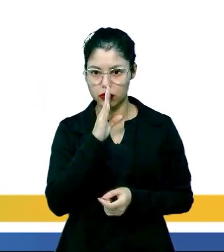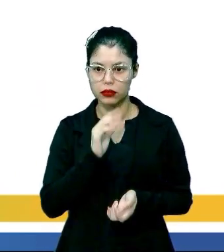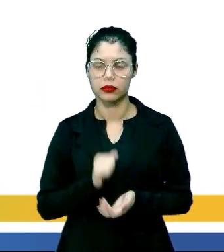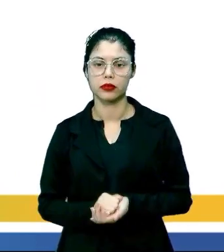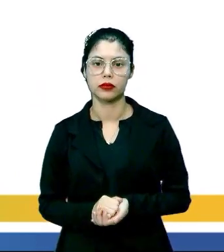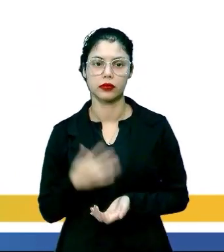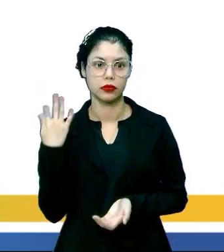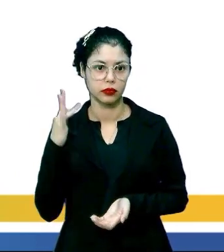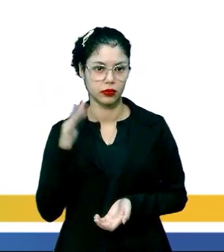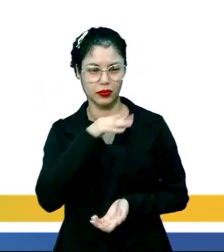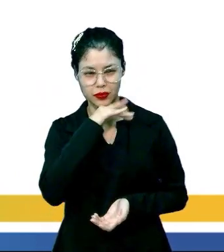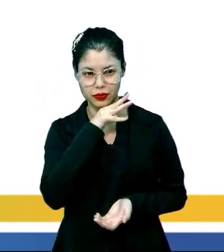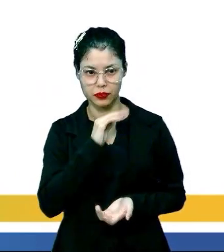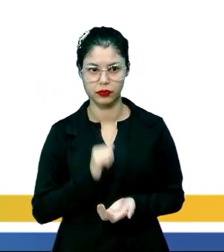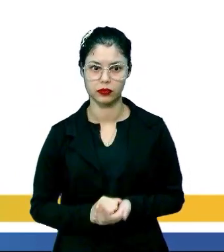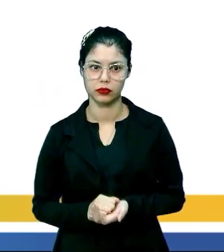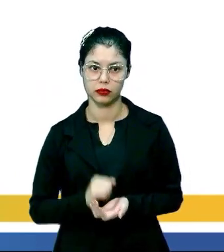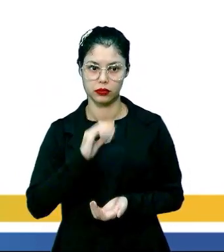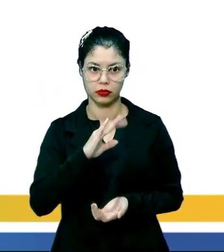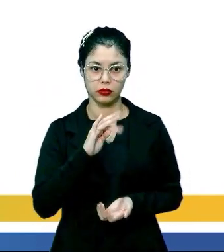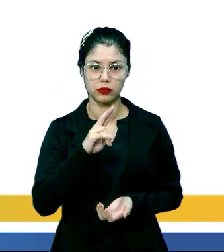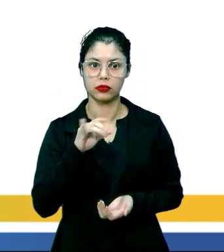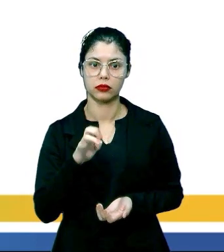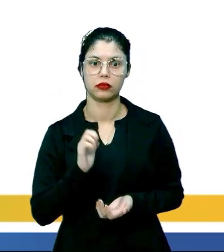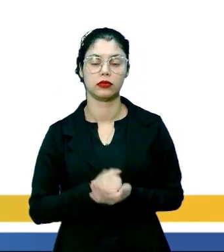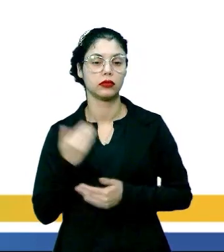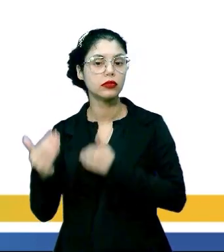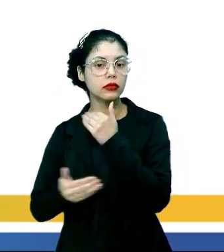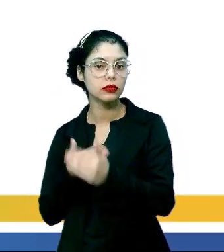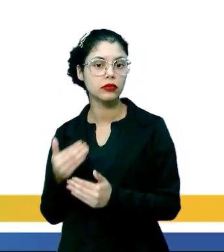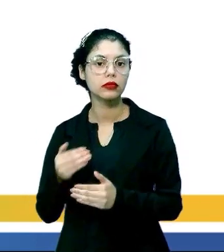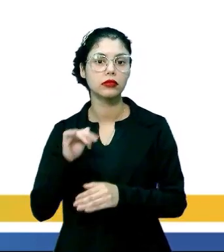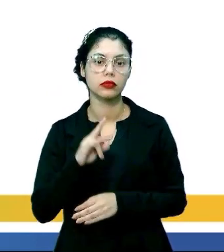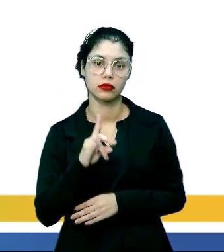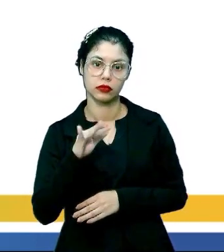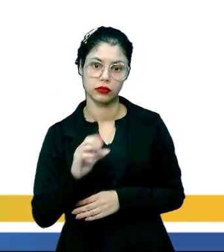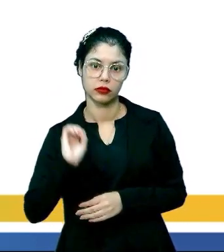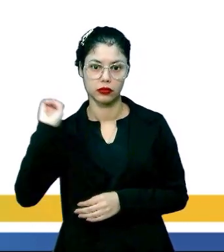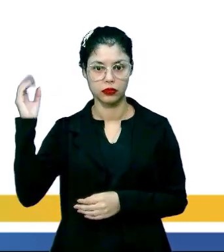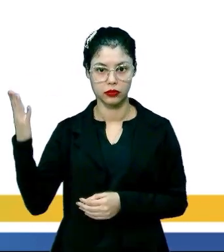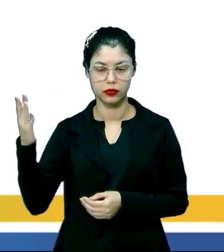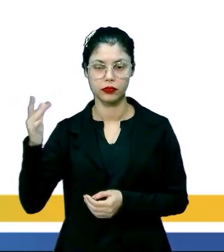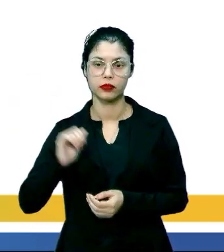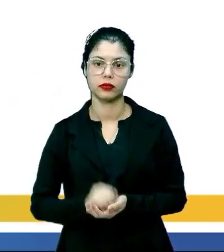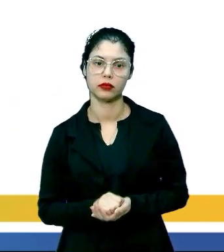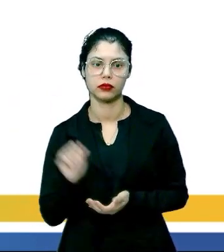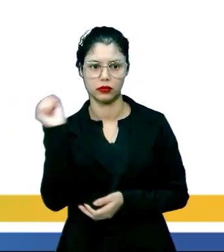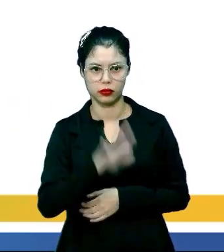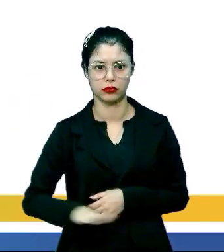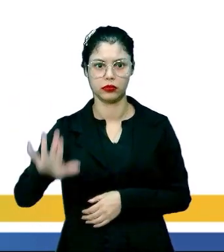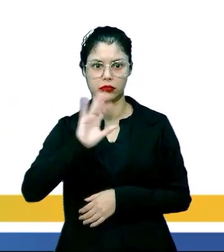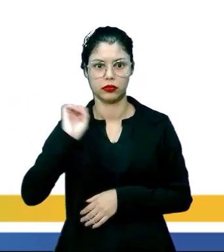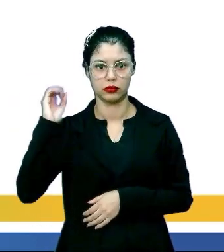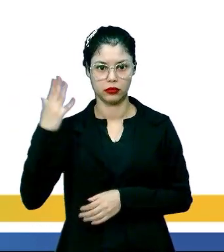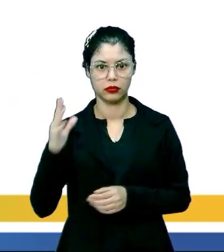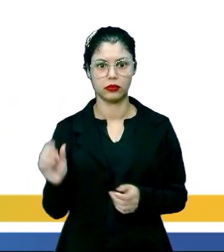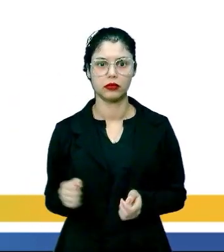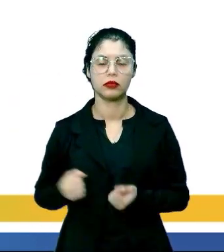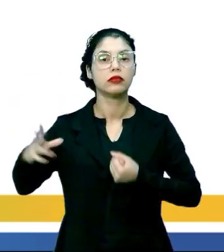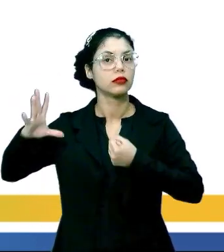uma dor insuportável. Temos a cistite, que é um processo inflamatório que acontece na bexiga e geralmente é causado